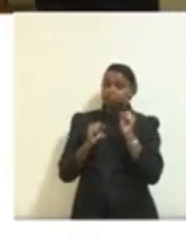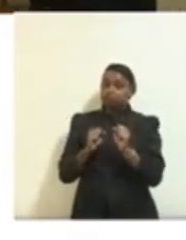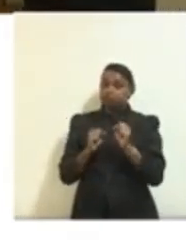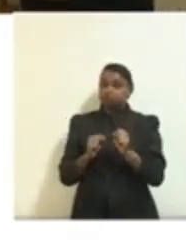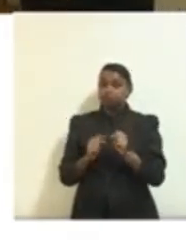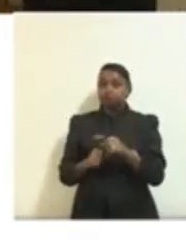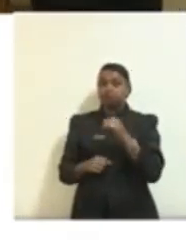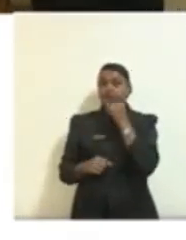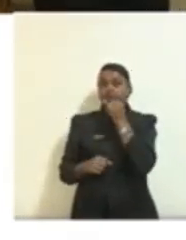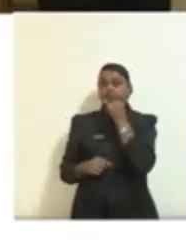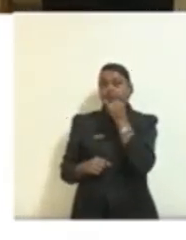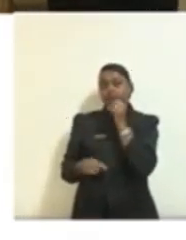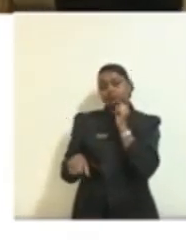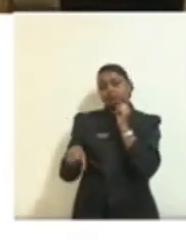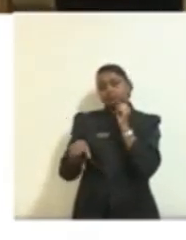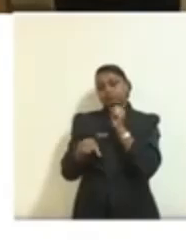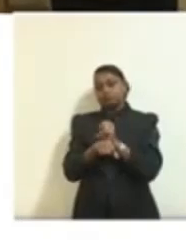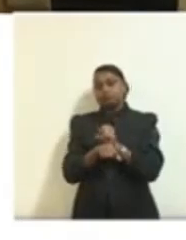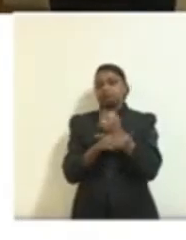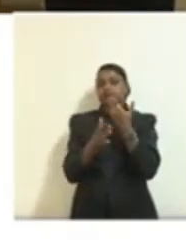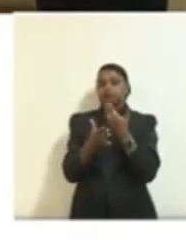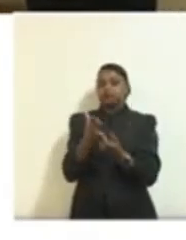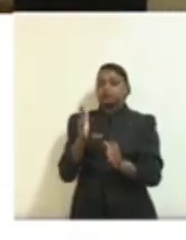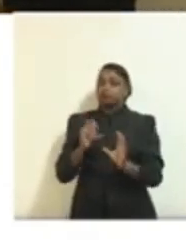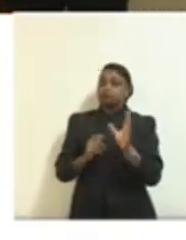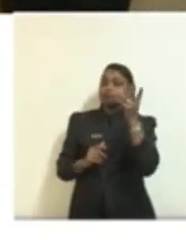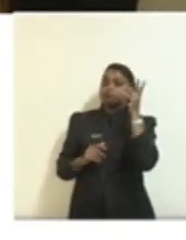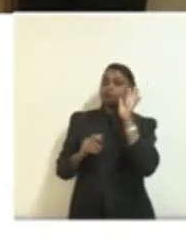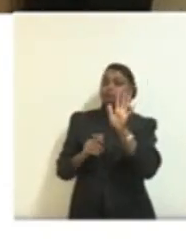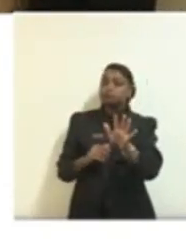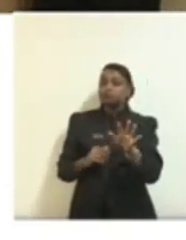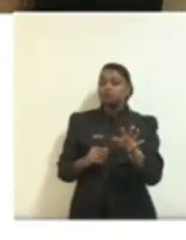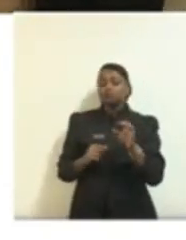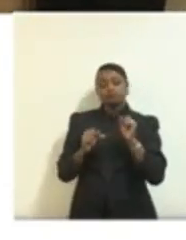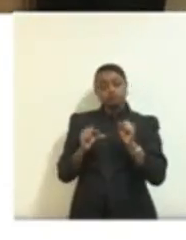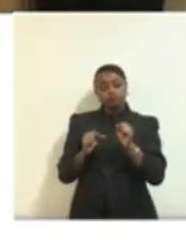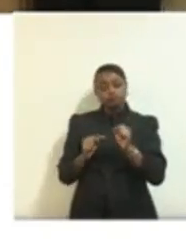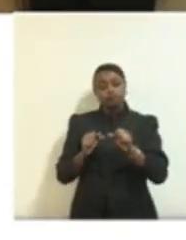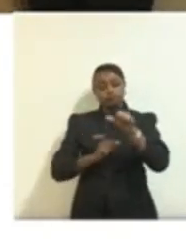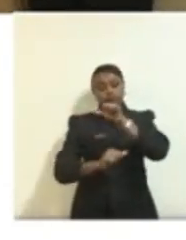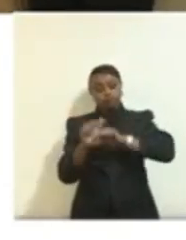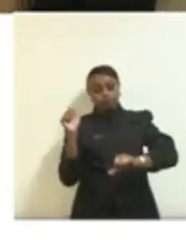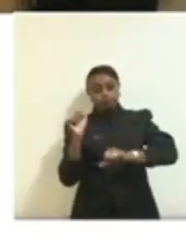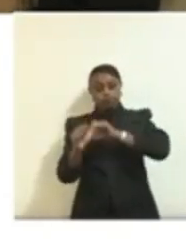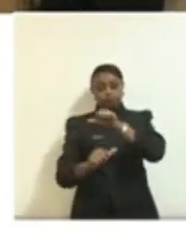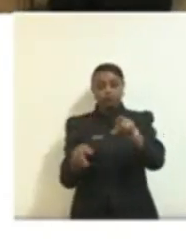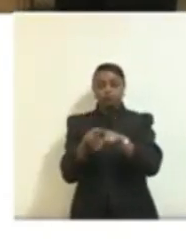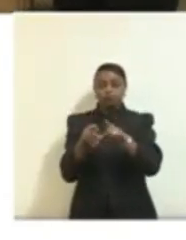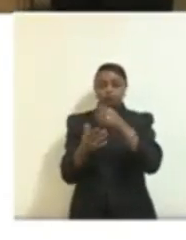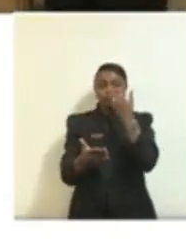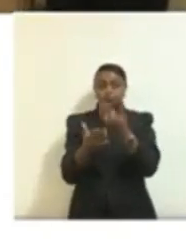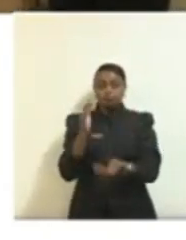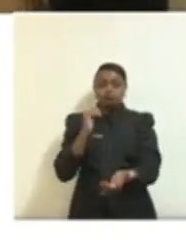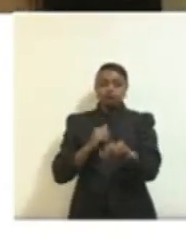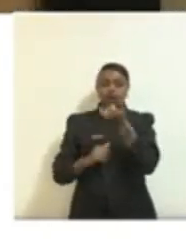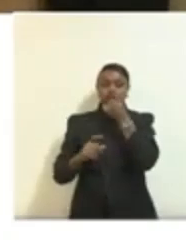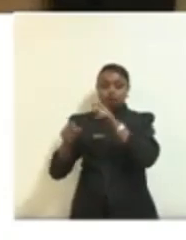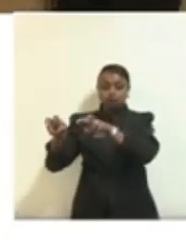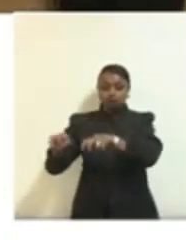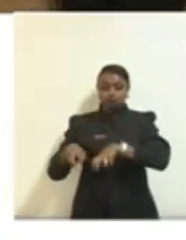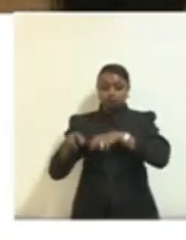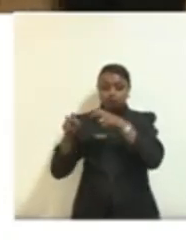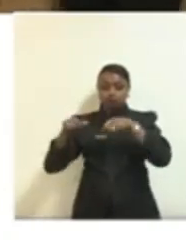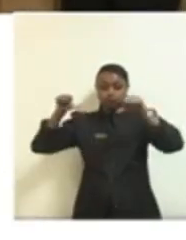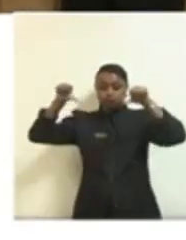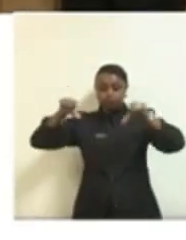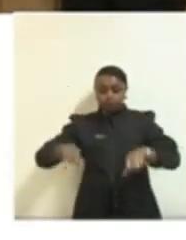tal, pare de perder, mas só na conversão já vai acontecer uma perda. Isso não é computado nas contas